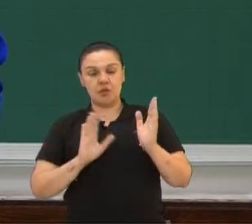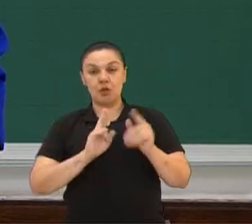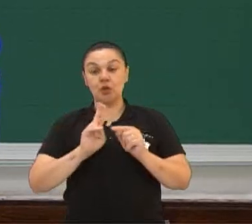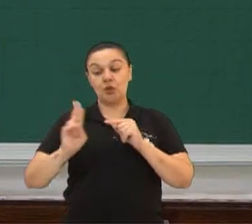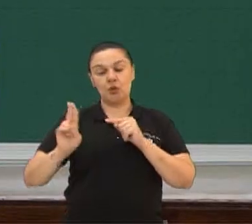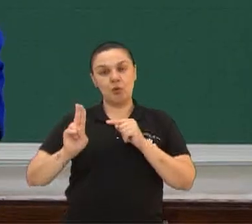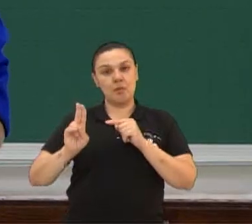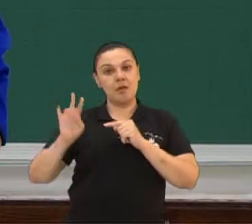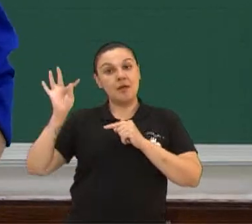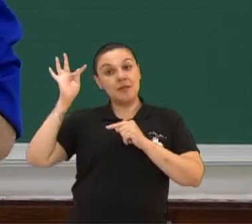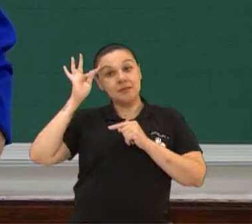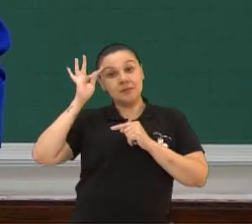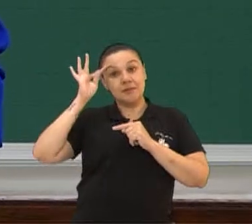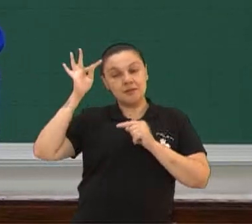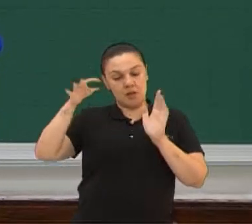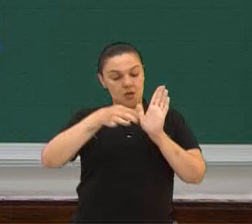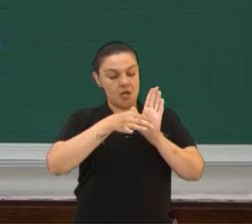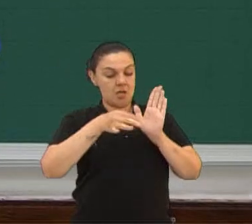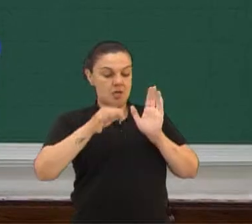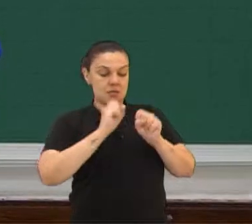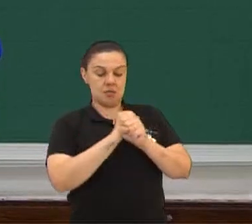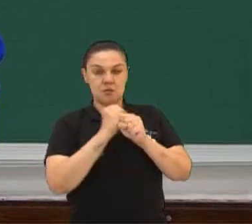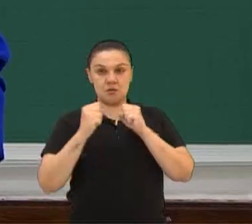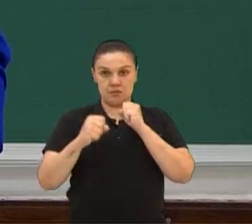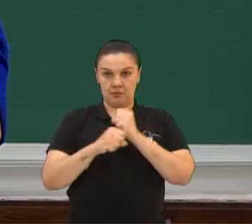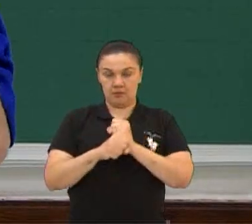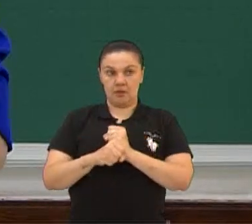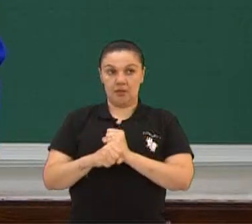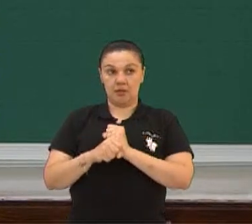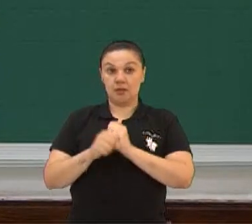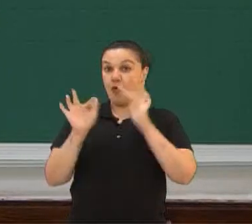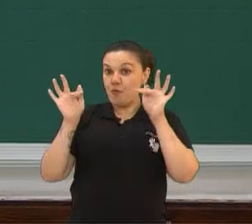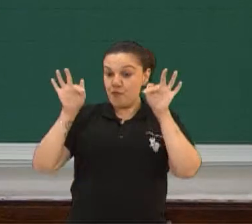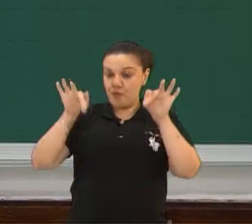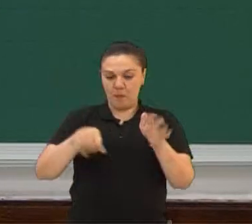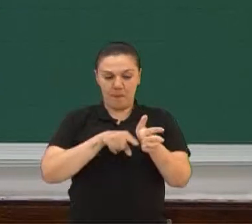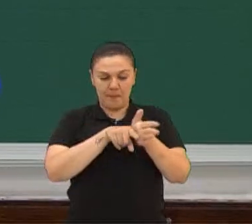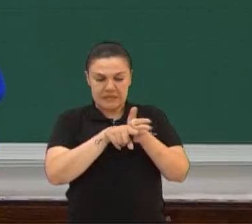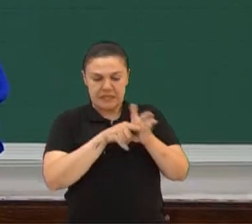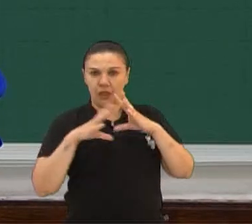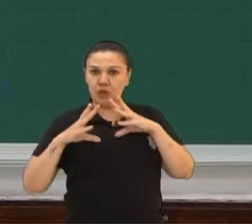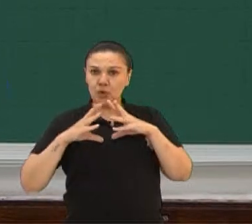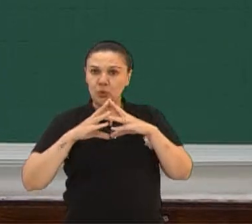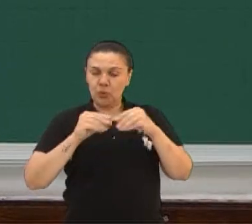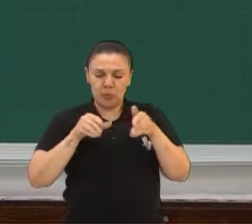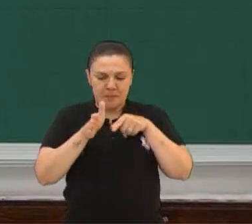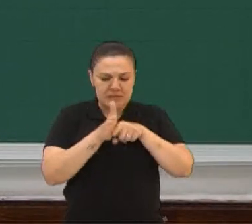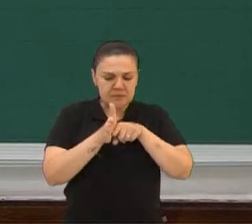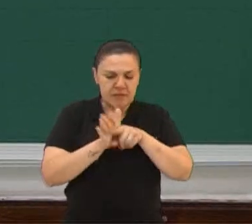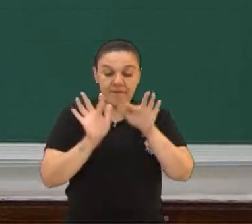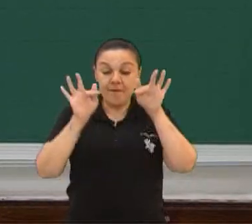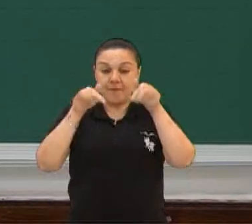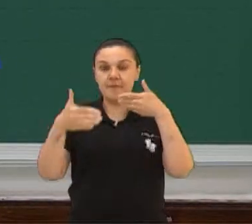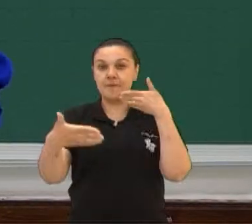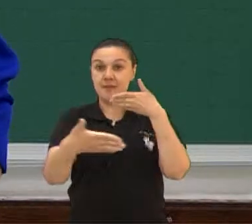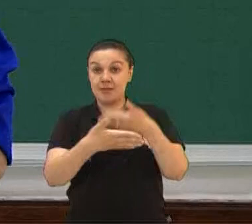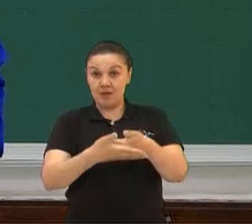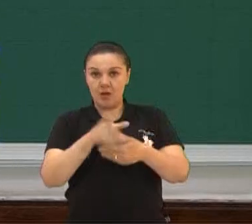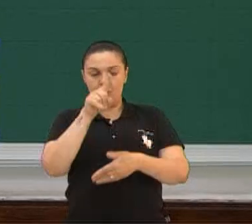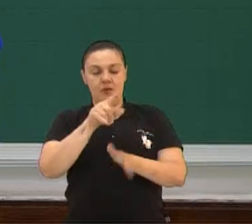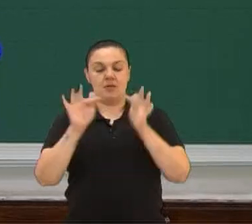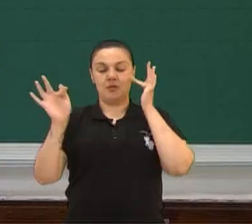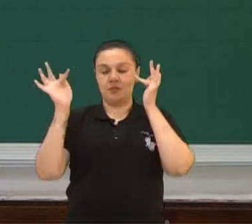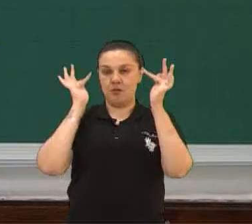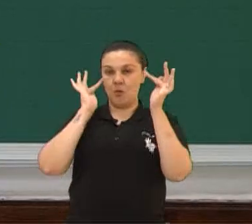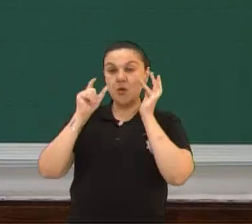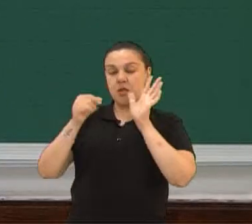chamada teoria crítica da sociedade, tá? O resultado, né, o fruto da escola de Frankfurt é a teoria crítica da